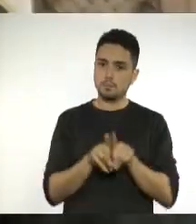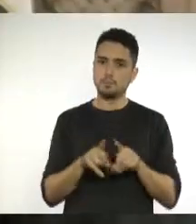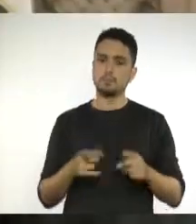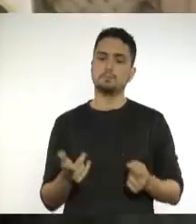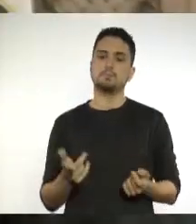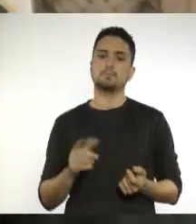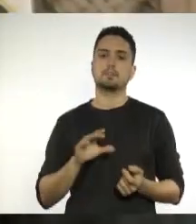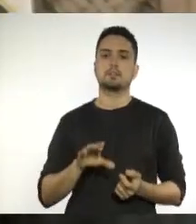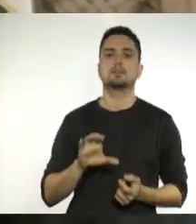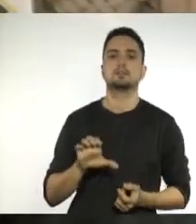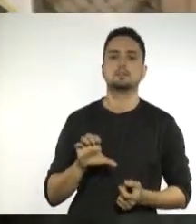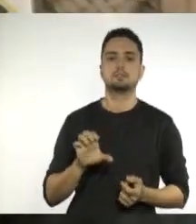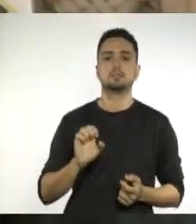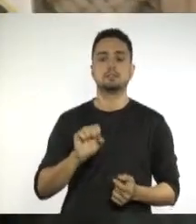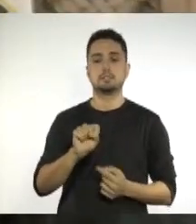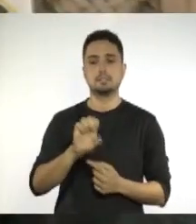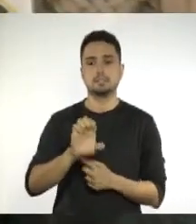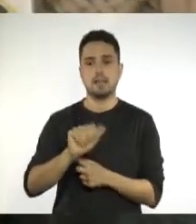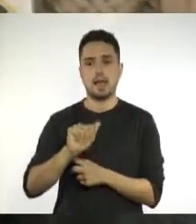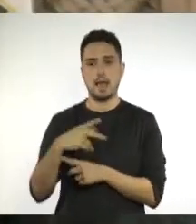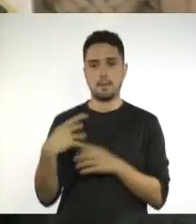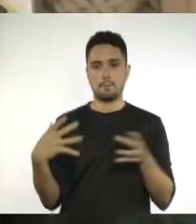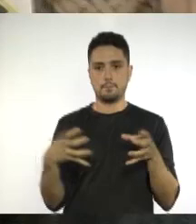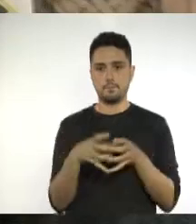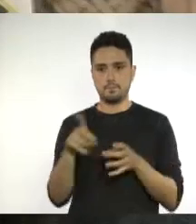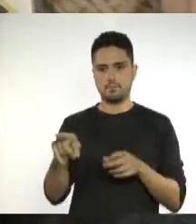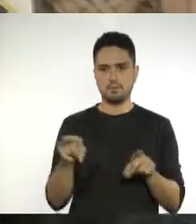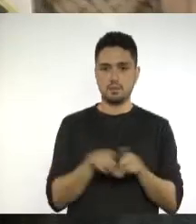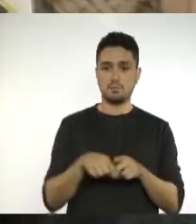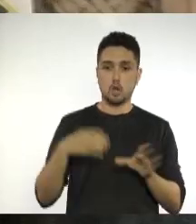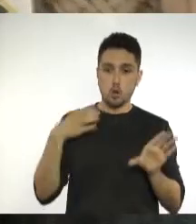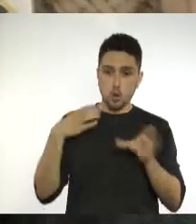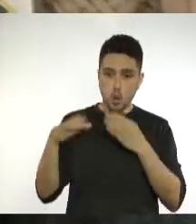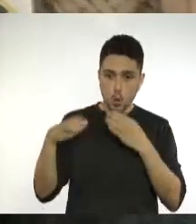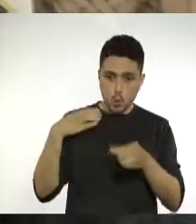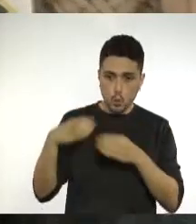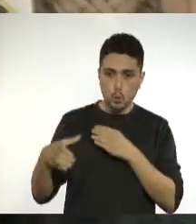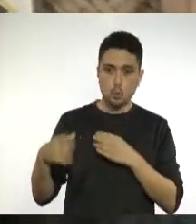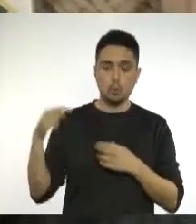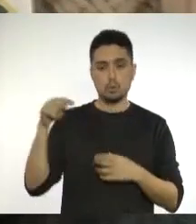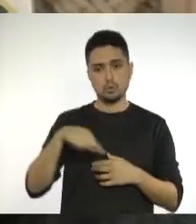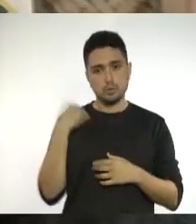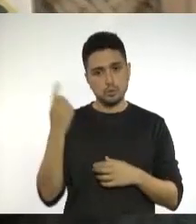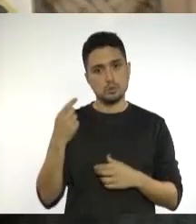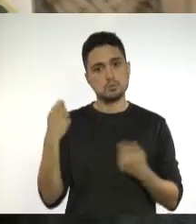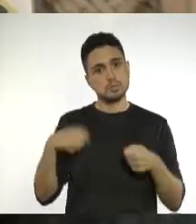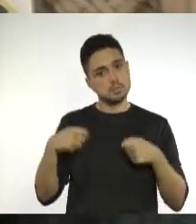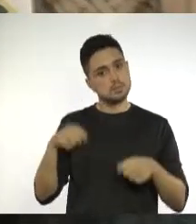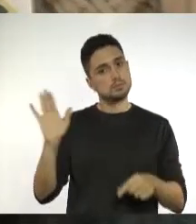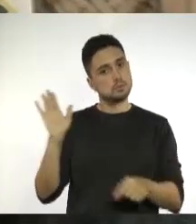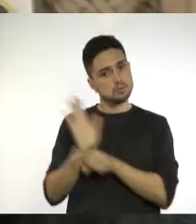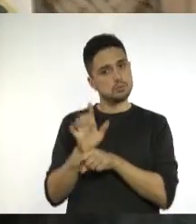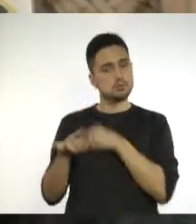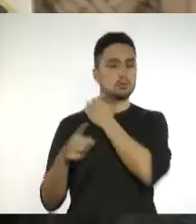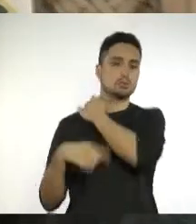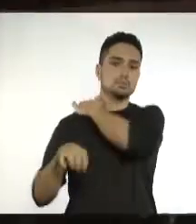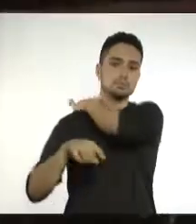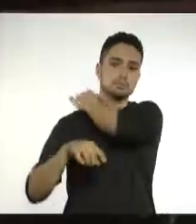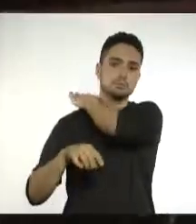lembrar que esta casa está em dívida com esses profissionais que